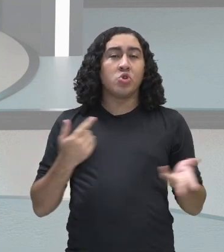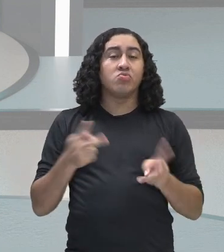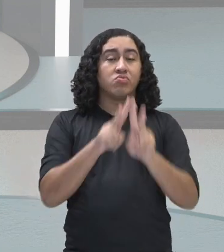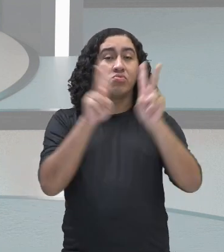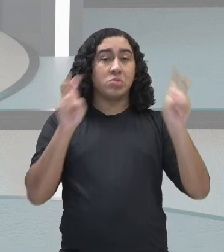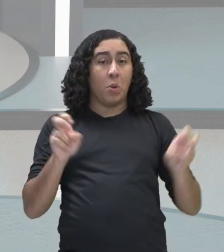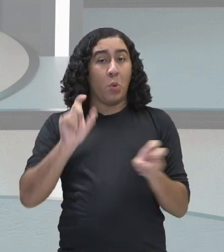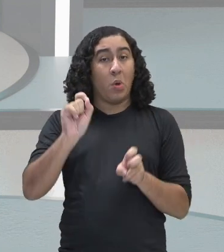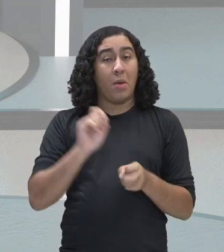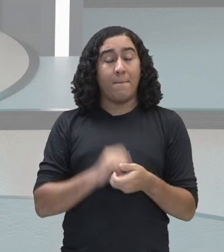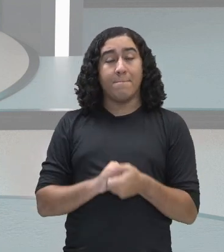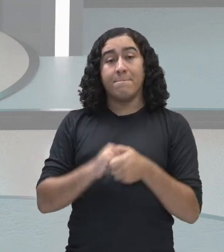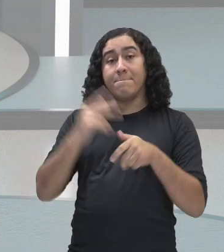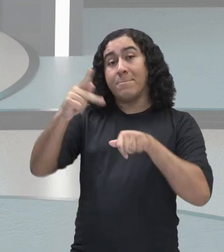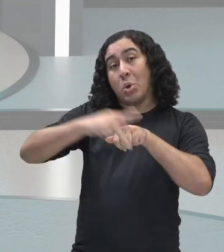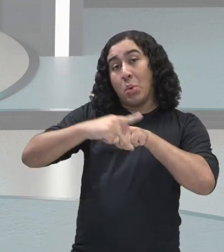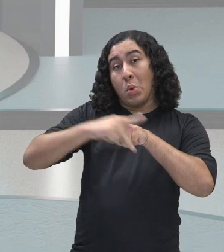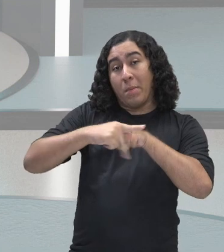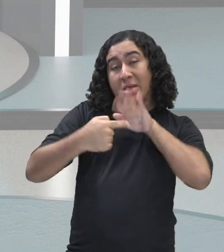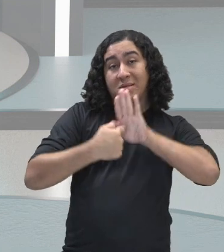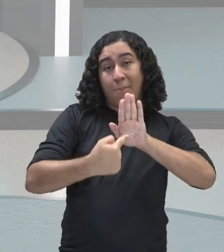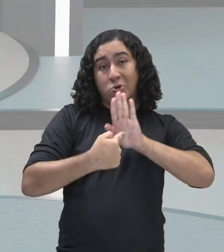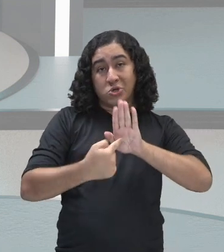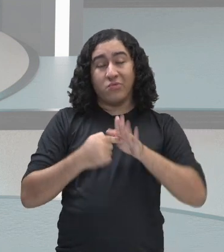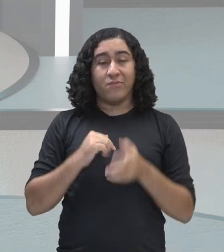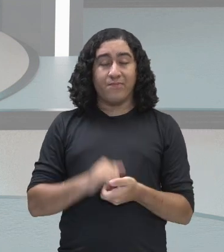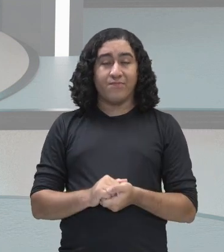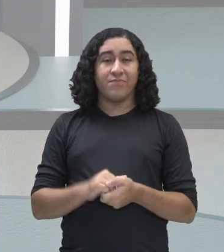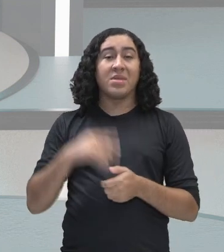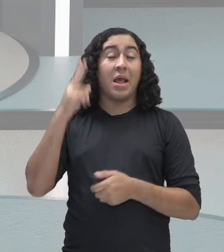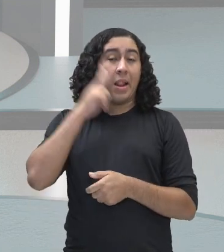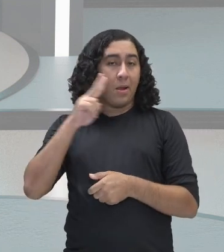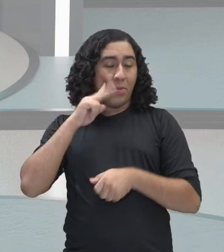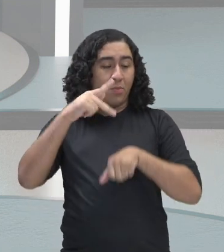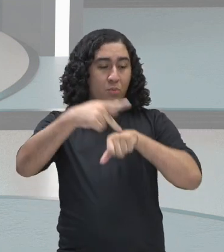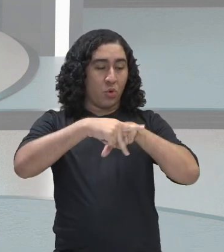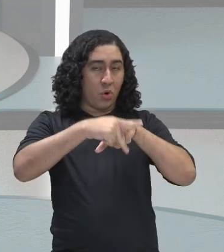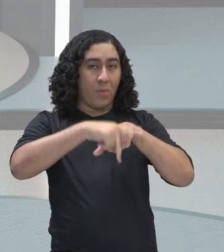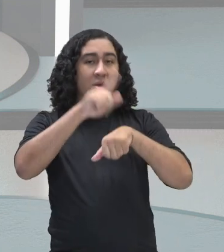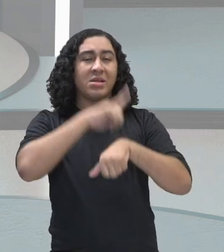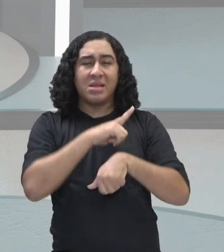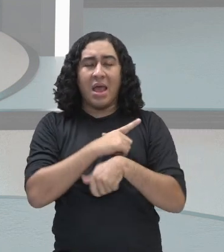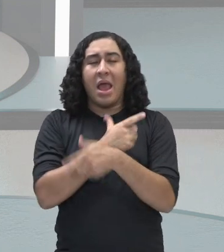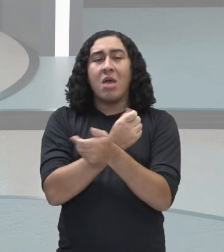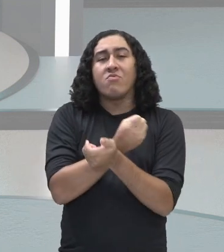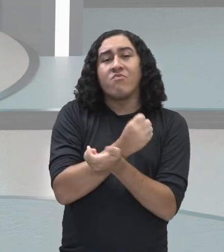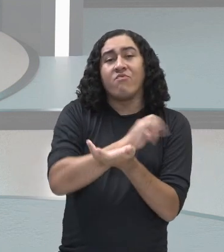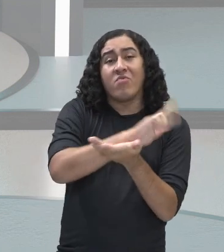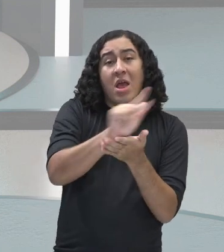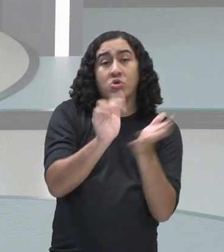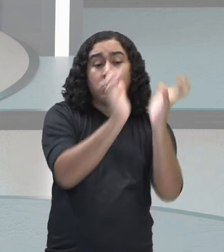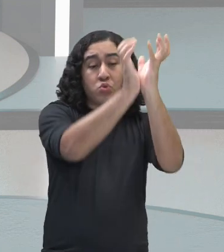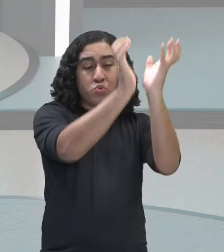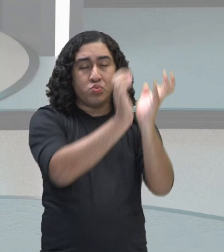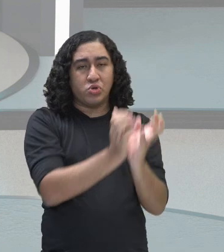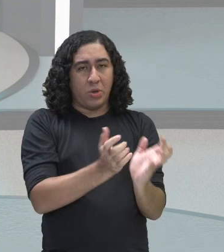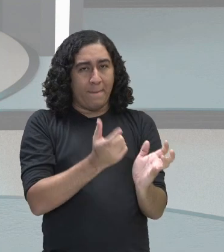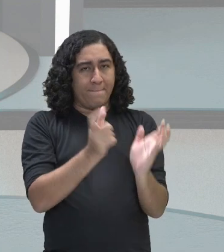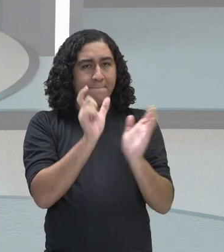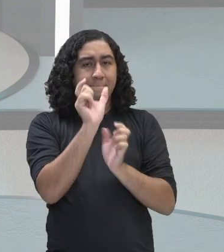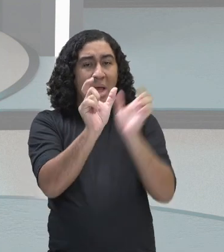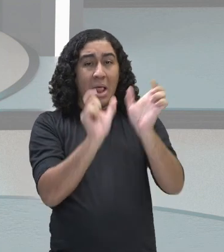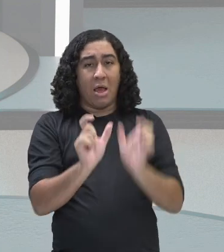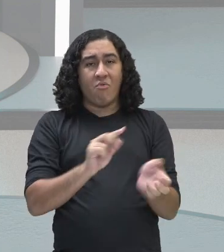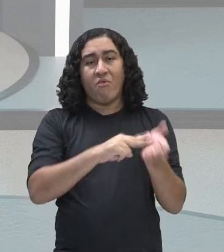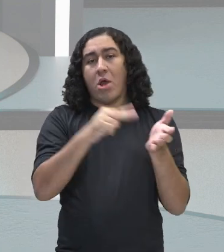pronomes demonstrativos. Reiteramos, né, que os pronomes são uma das 10 classes gramaticais que o idioma tem. Idioma da língua